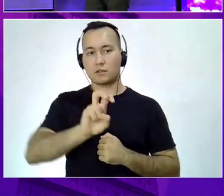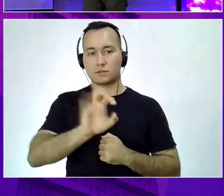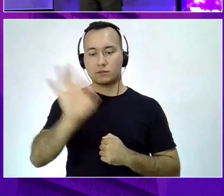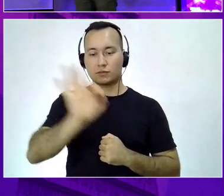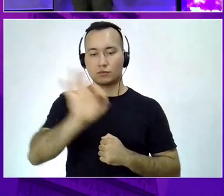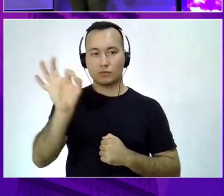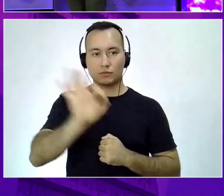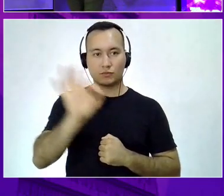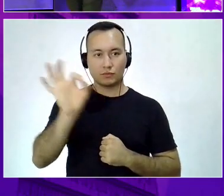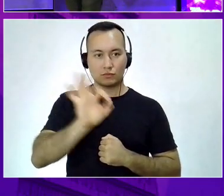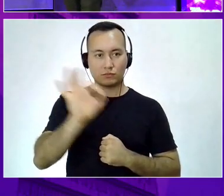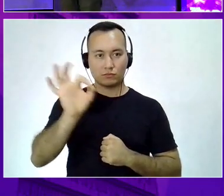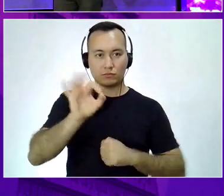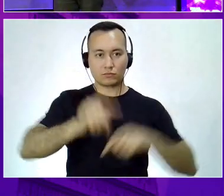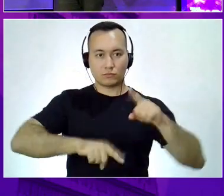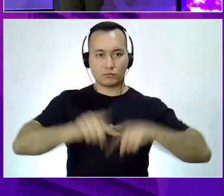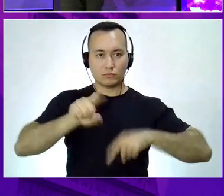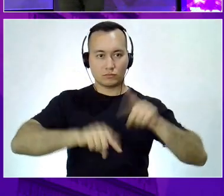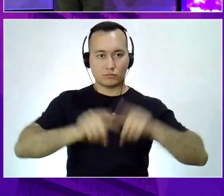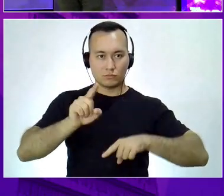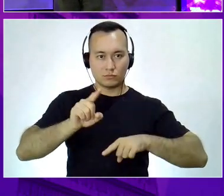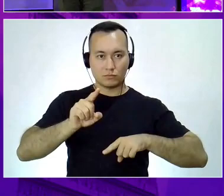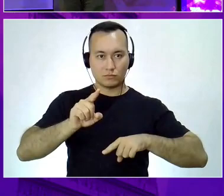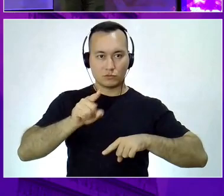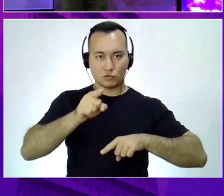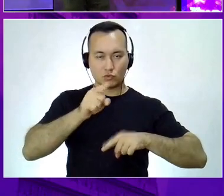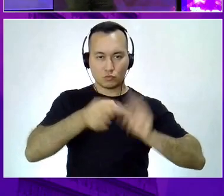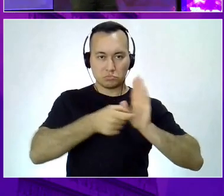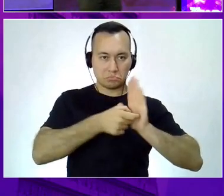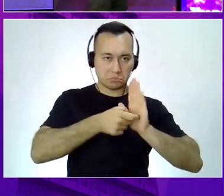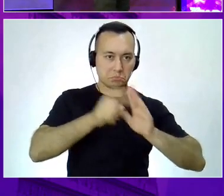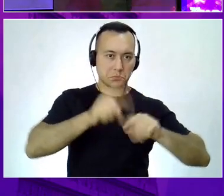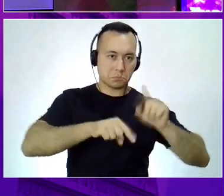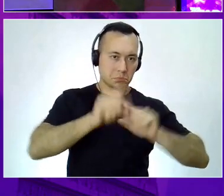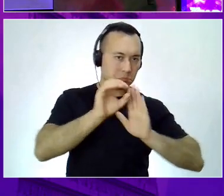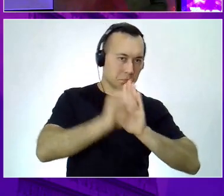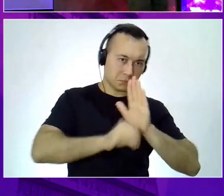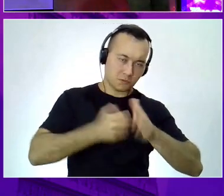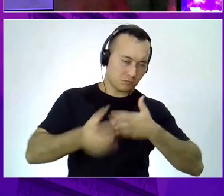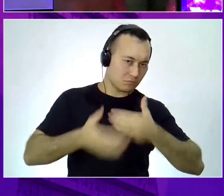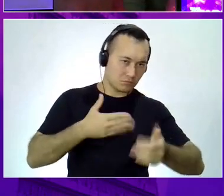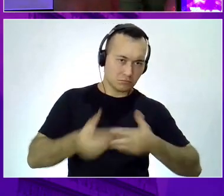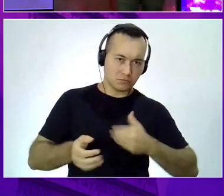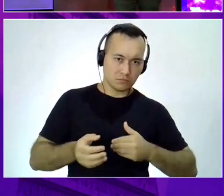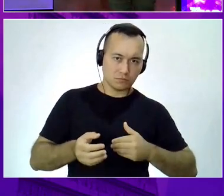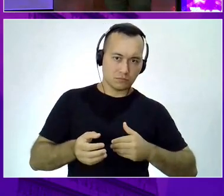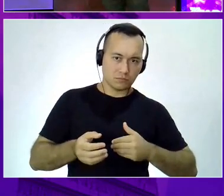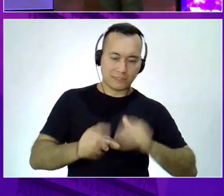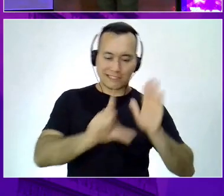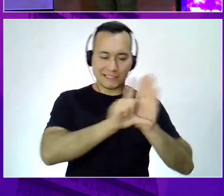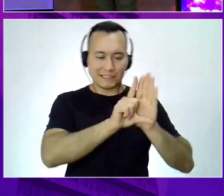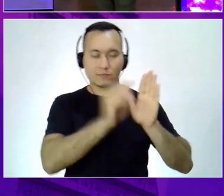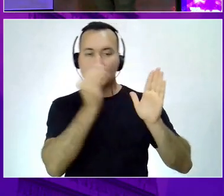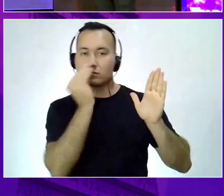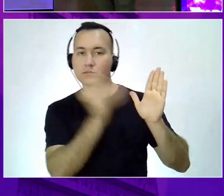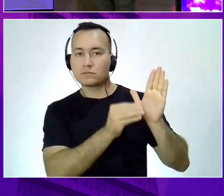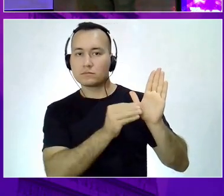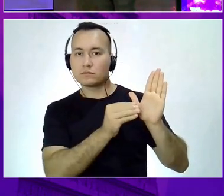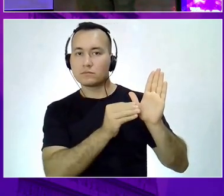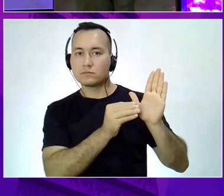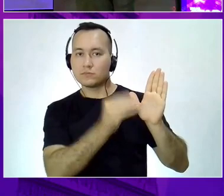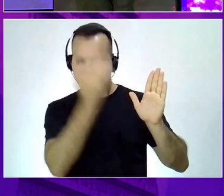lei? Hã? Aí eu faço a pergunta: quantos aqui na sala